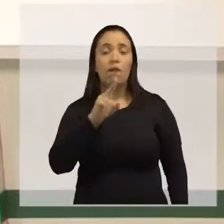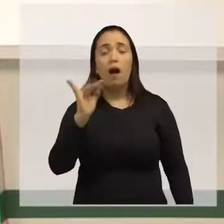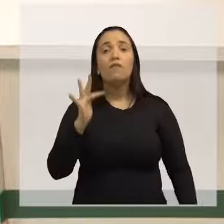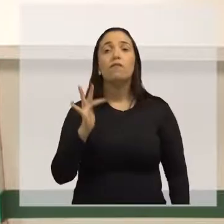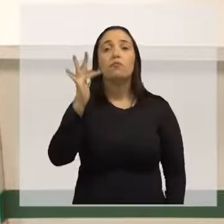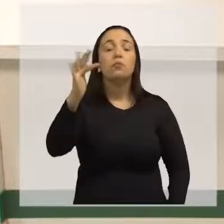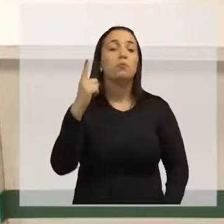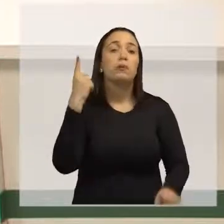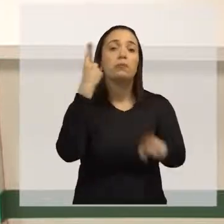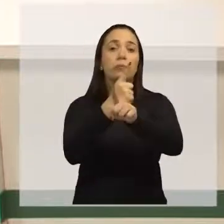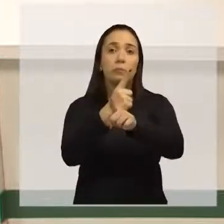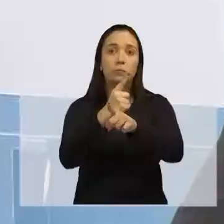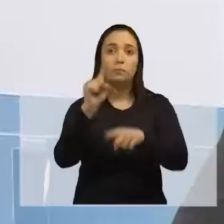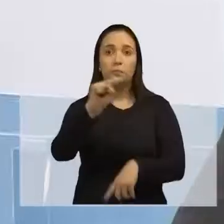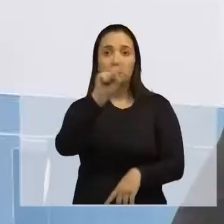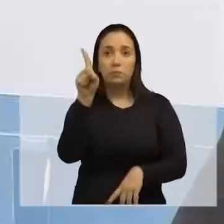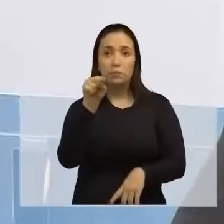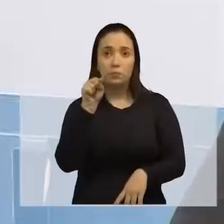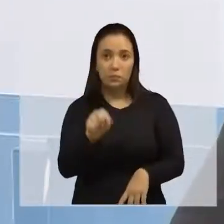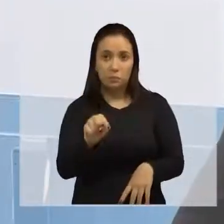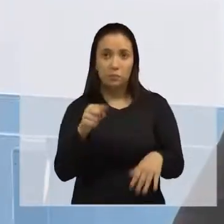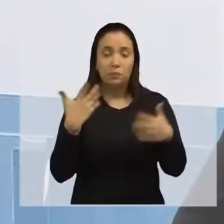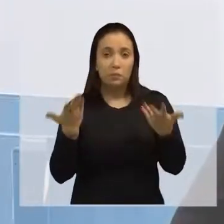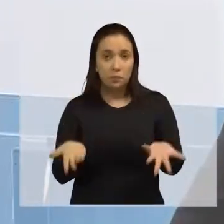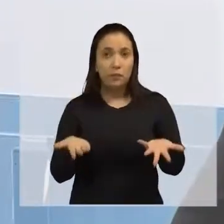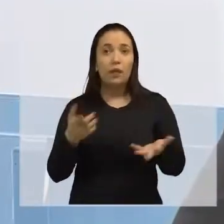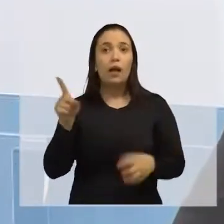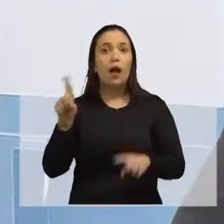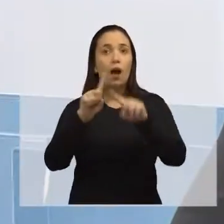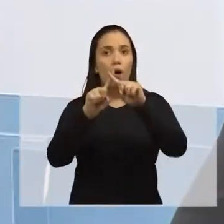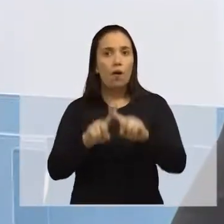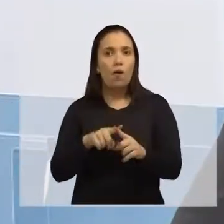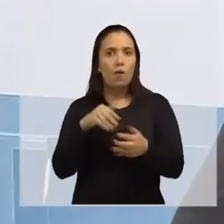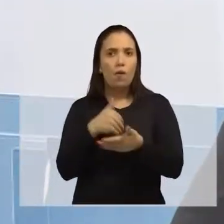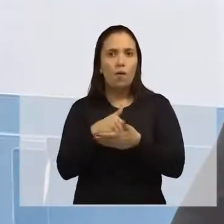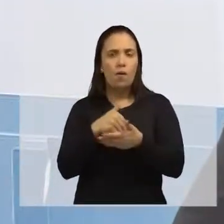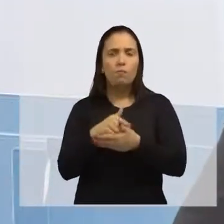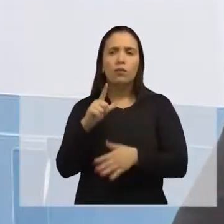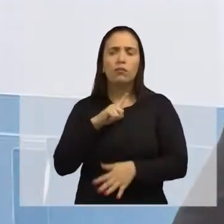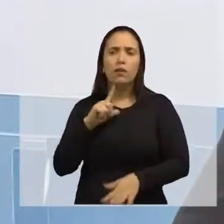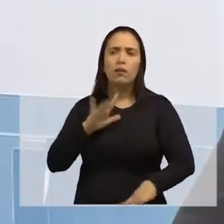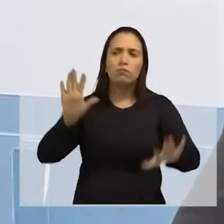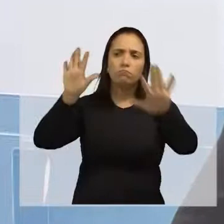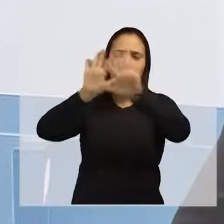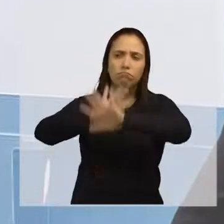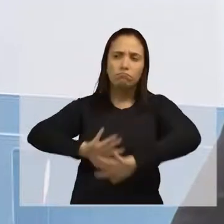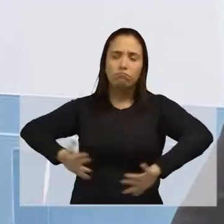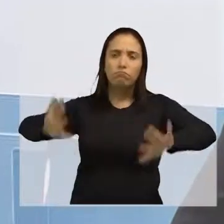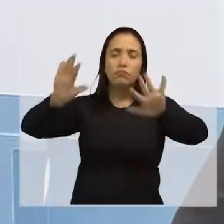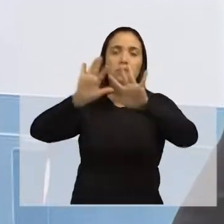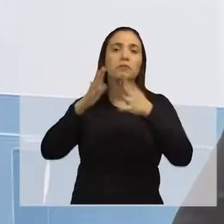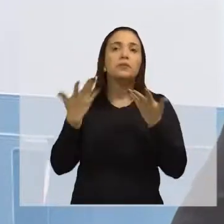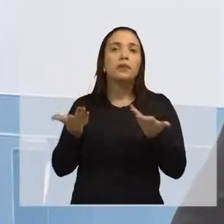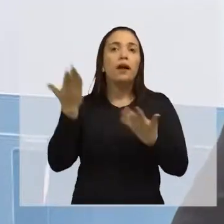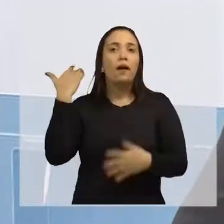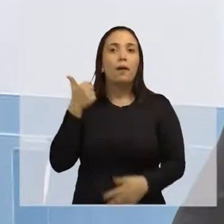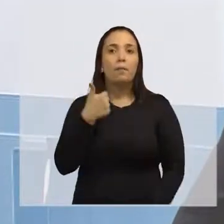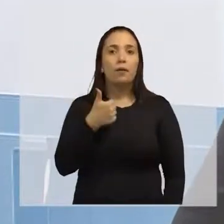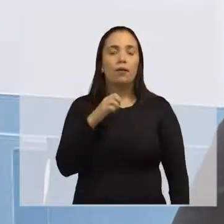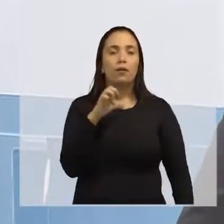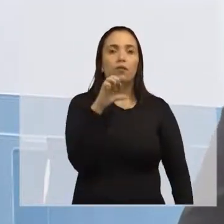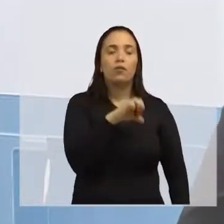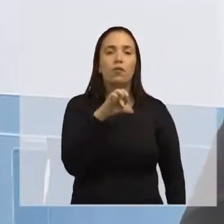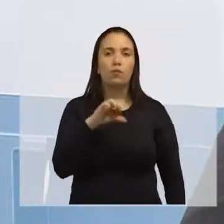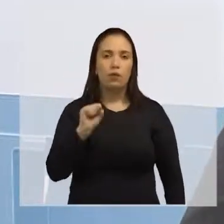tá certo? E a Copa ela tem alguma coisa de muito nebulosa, a final da Copa de 98. De 98 lá na